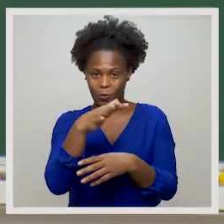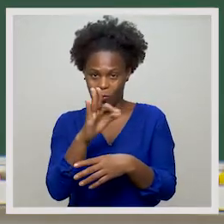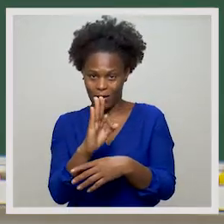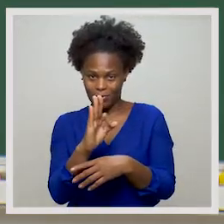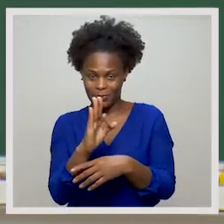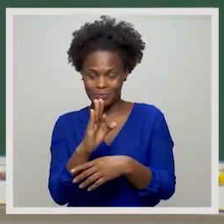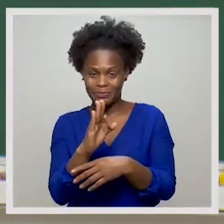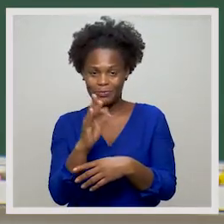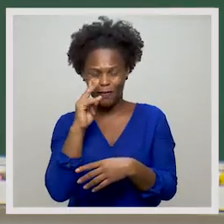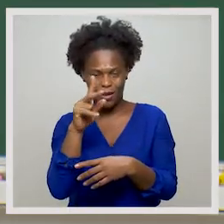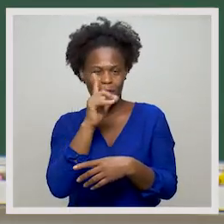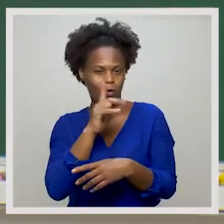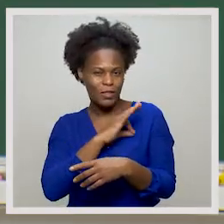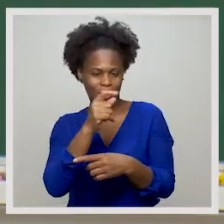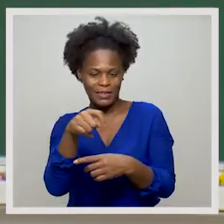174,